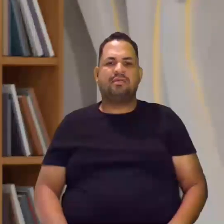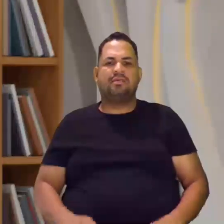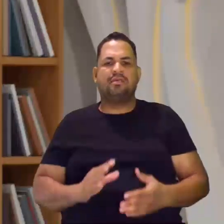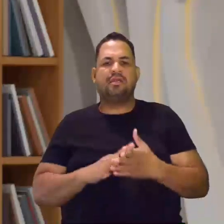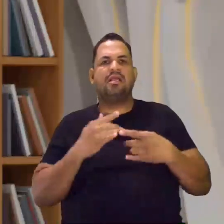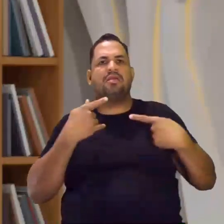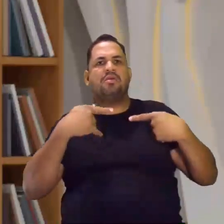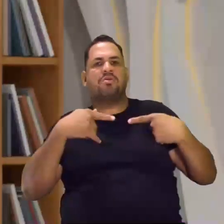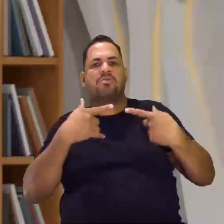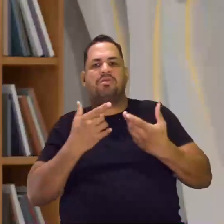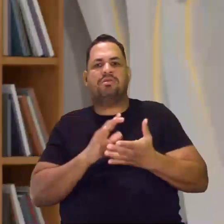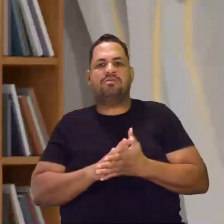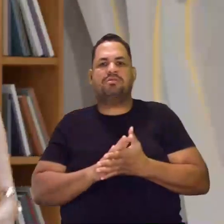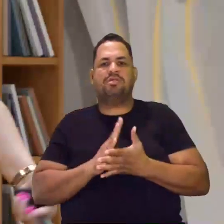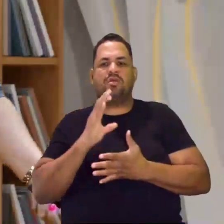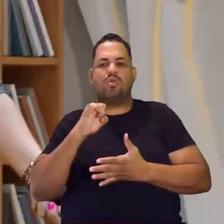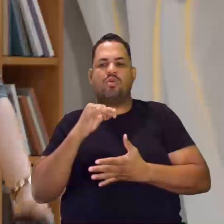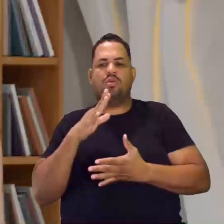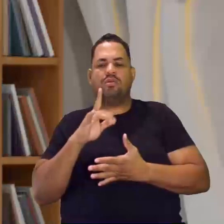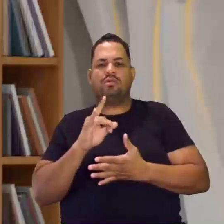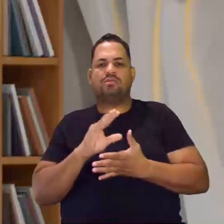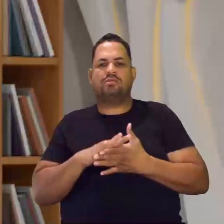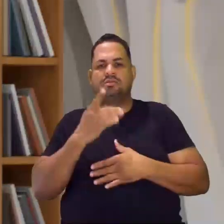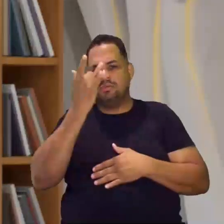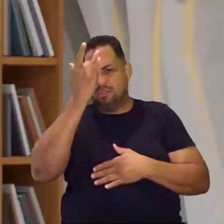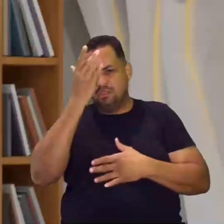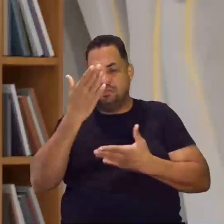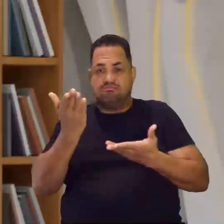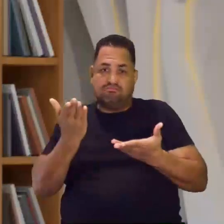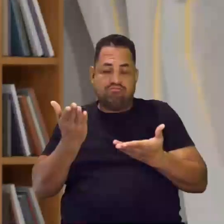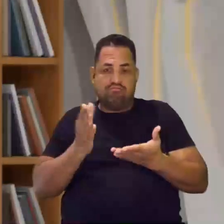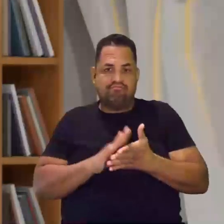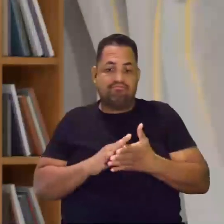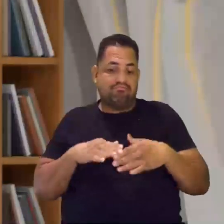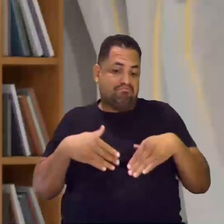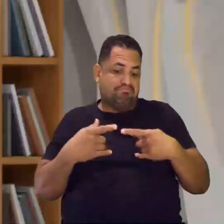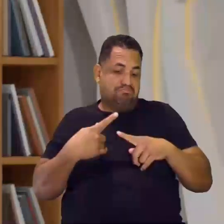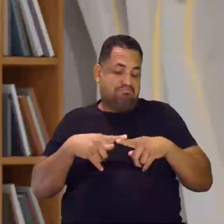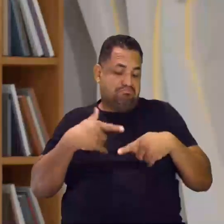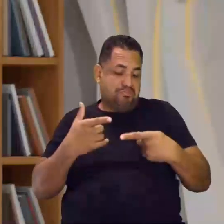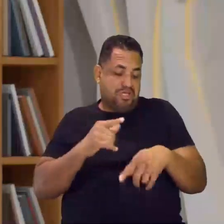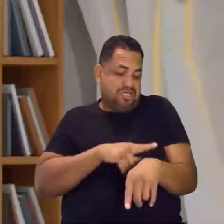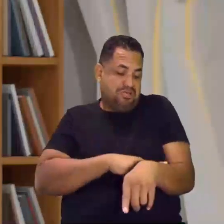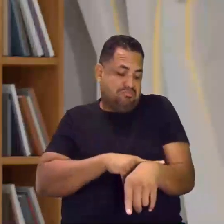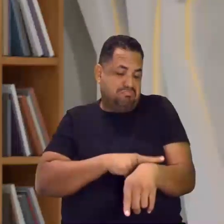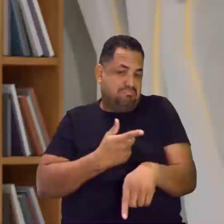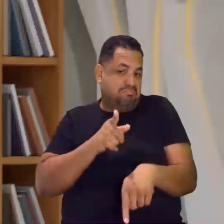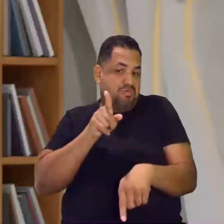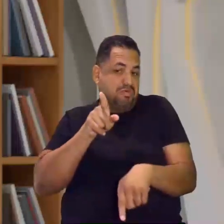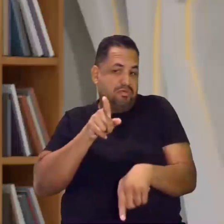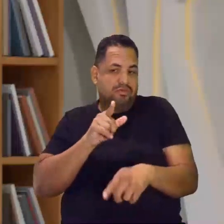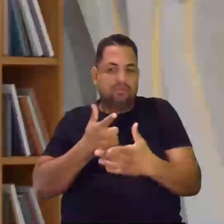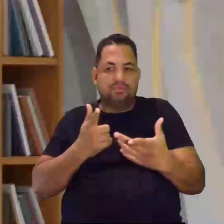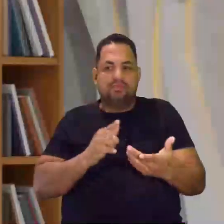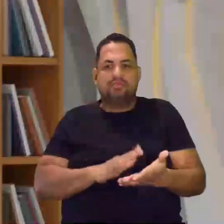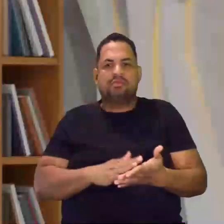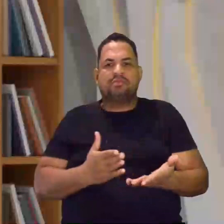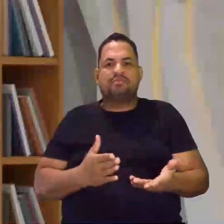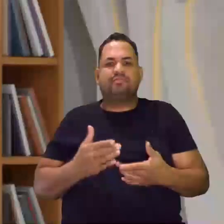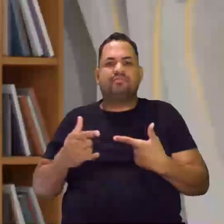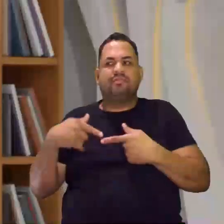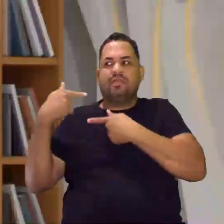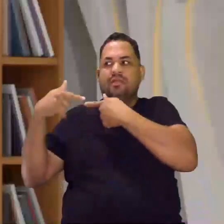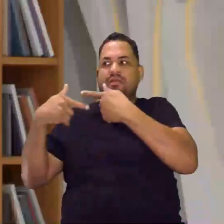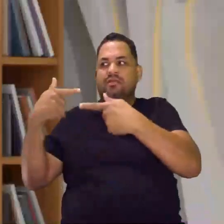contra cotas. É fácil, né, gente? Quando não é na sua pele. Não é você que viu seus descendentes,